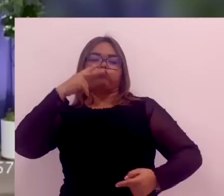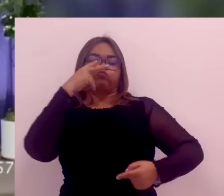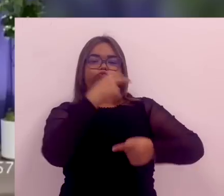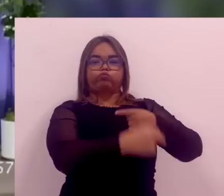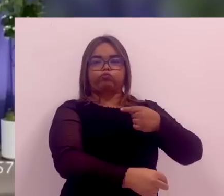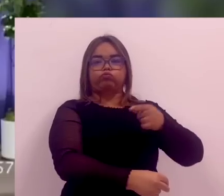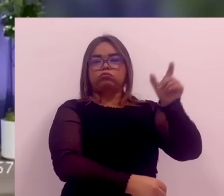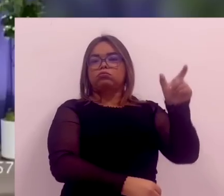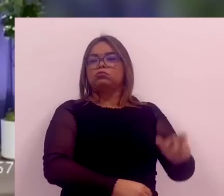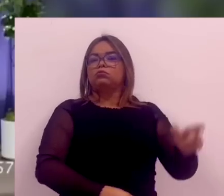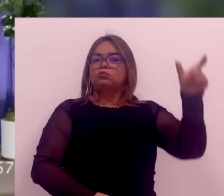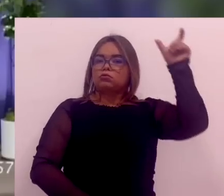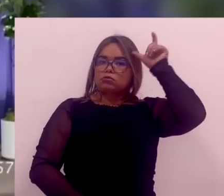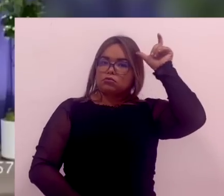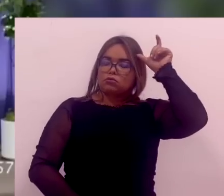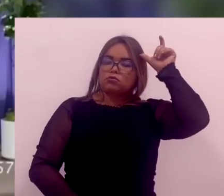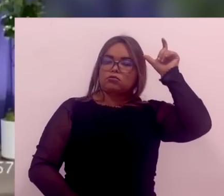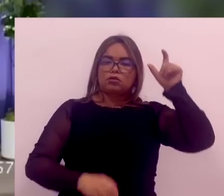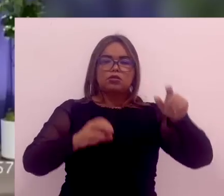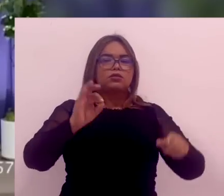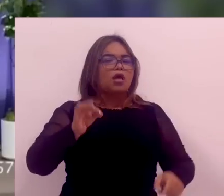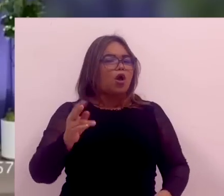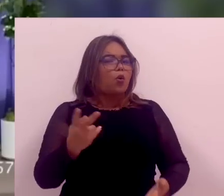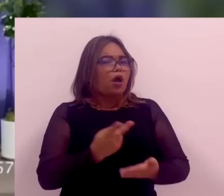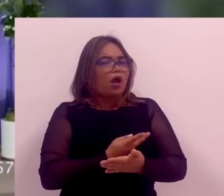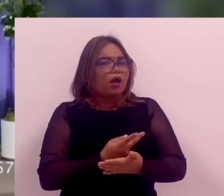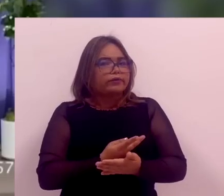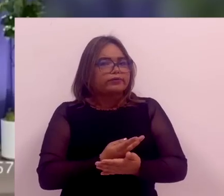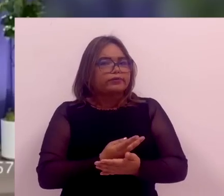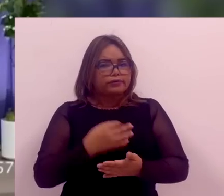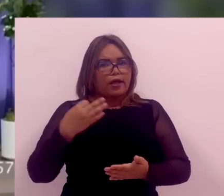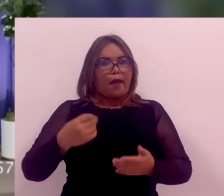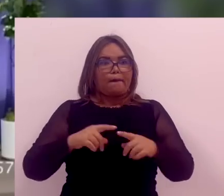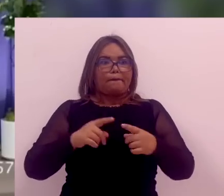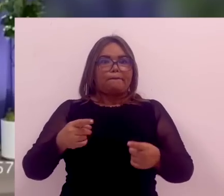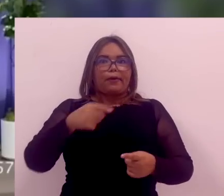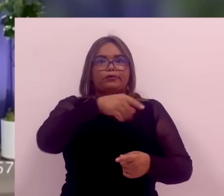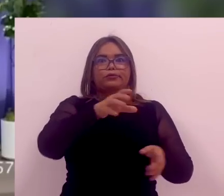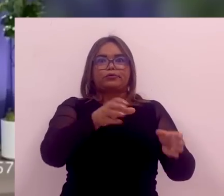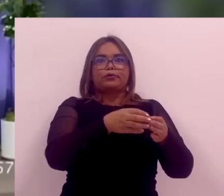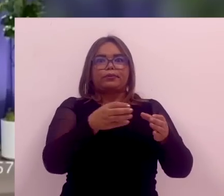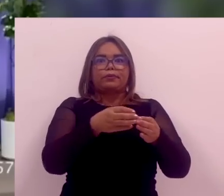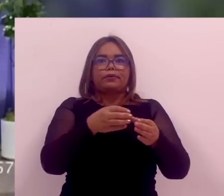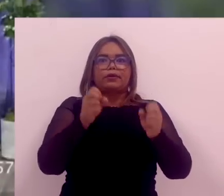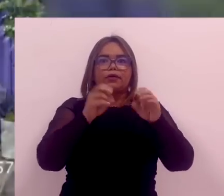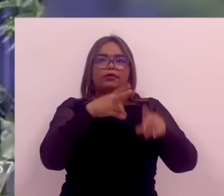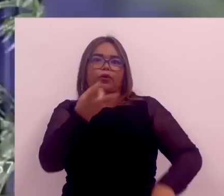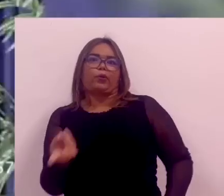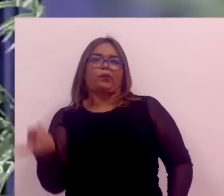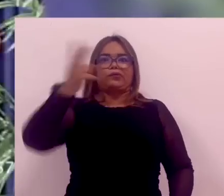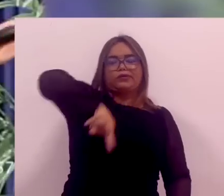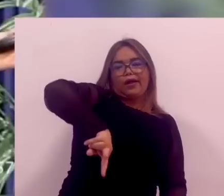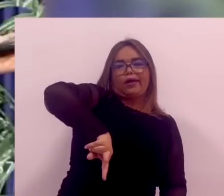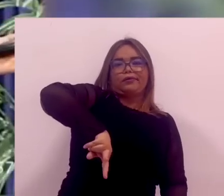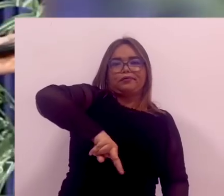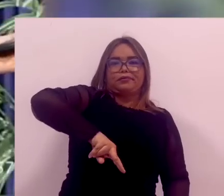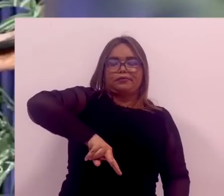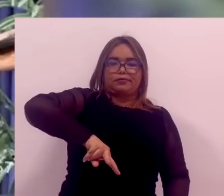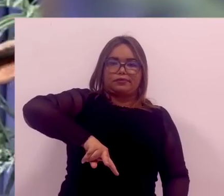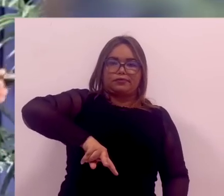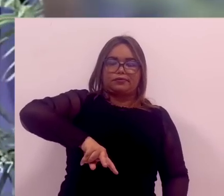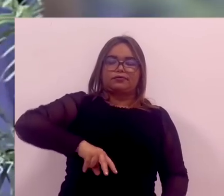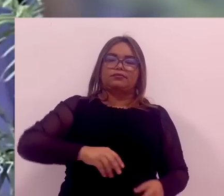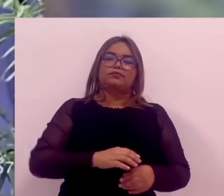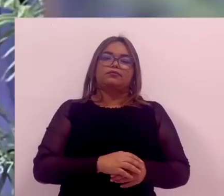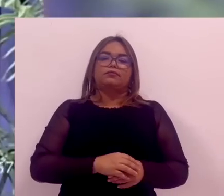e que ele se levantará e derrotará o inimigo. Certo ou errado? Então, eles viraram a doutrina de cabeça para